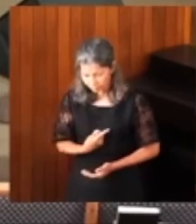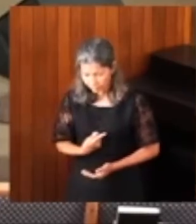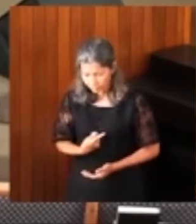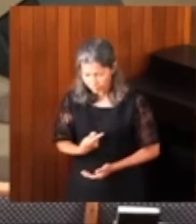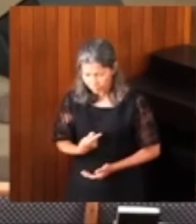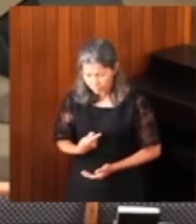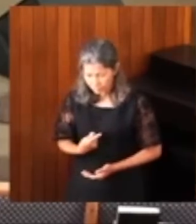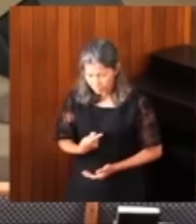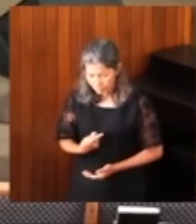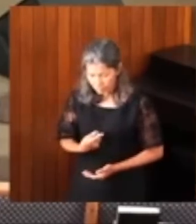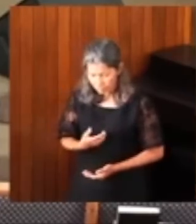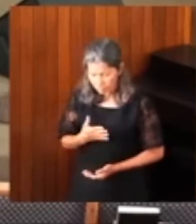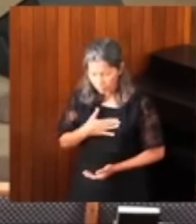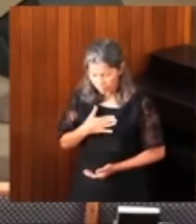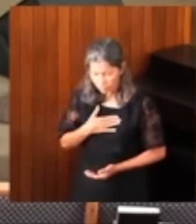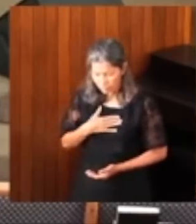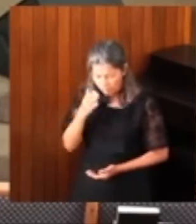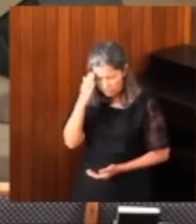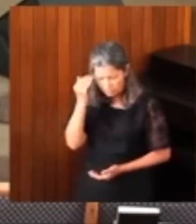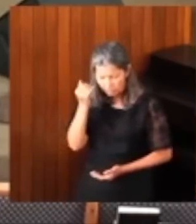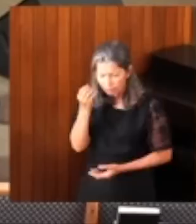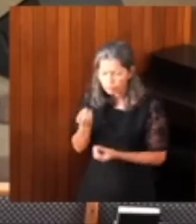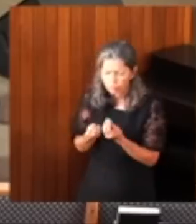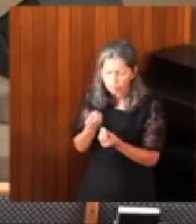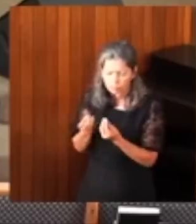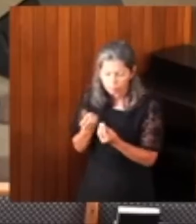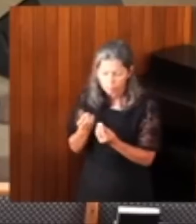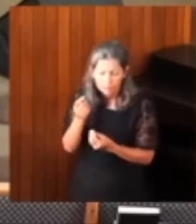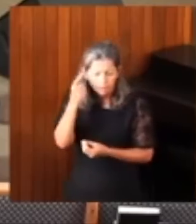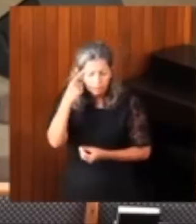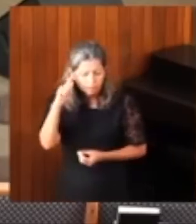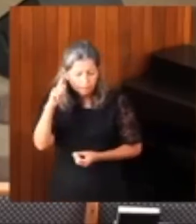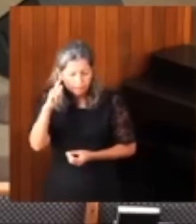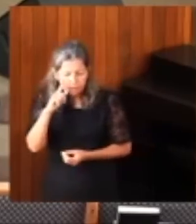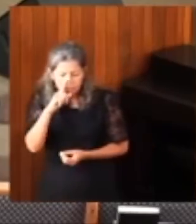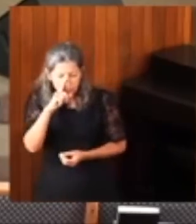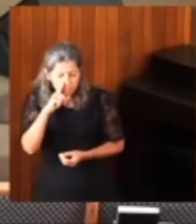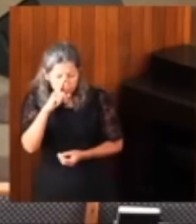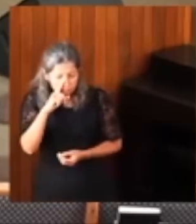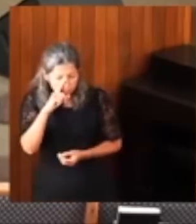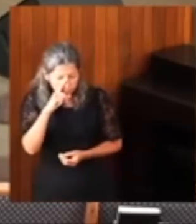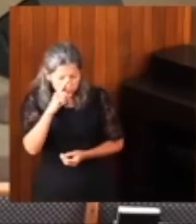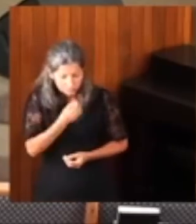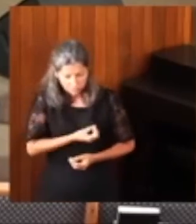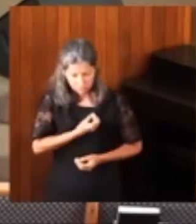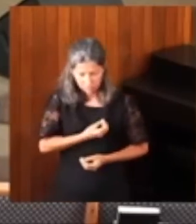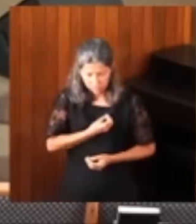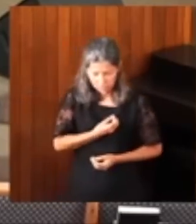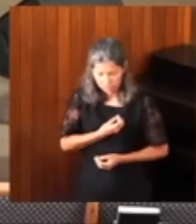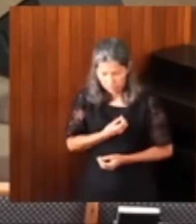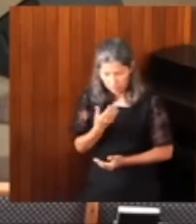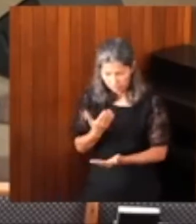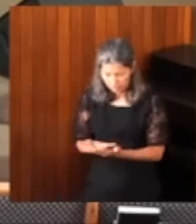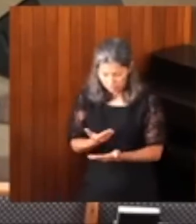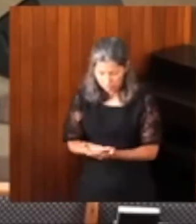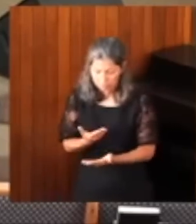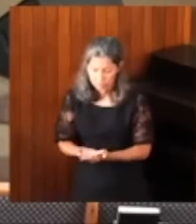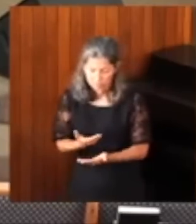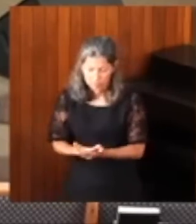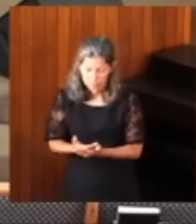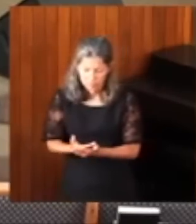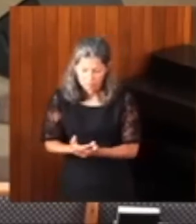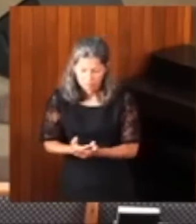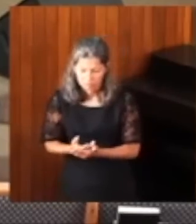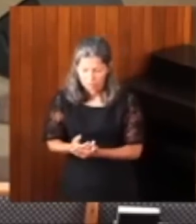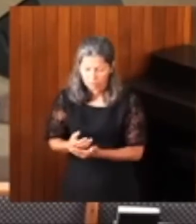libertação. Então eu sei como essas ideias são perigosas, eu vivi isso. Eu estudei numa universidade federal quando era bem